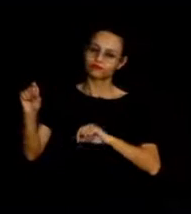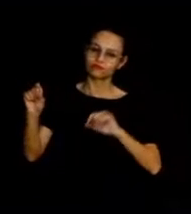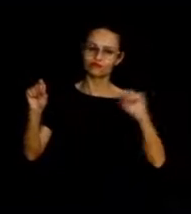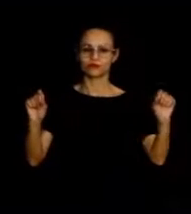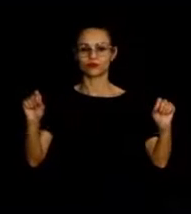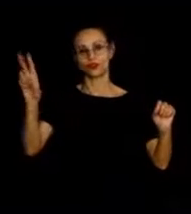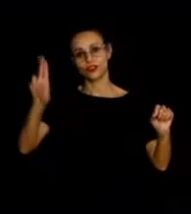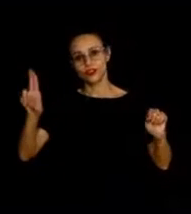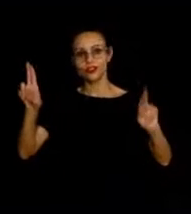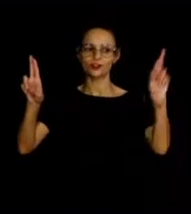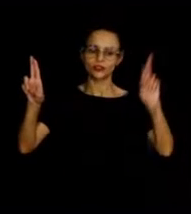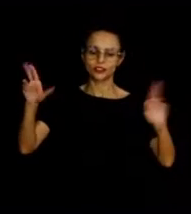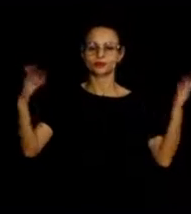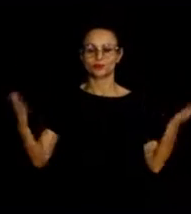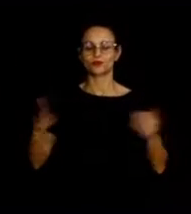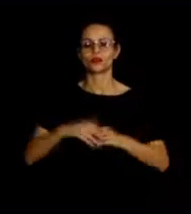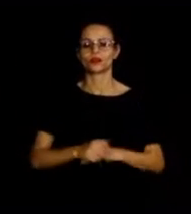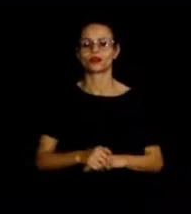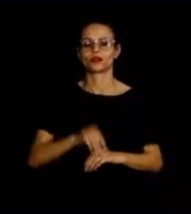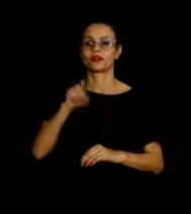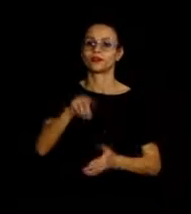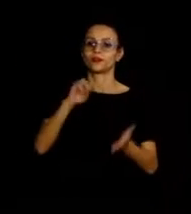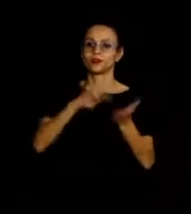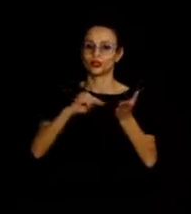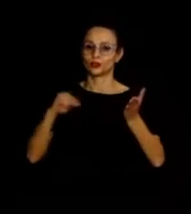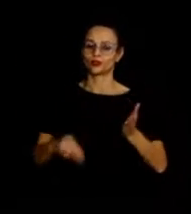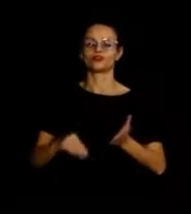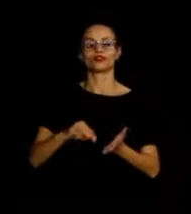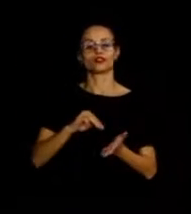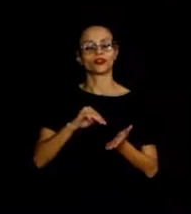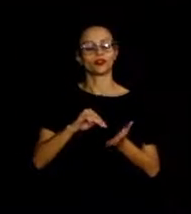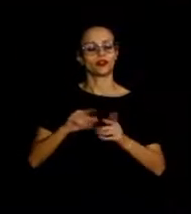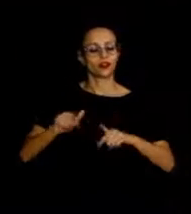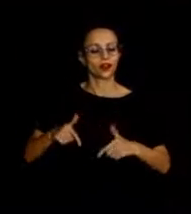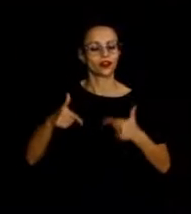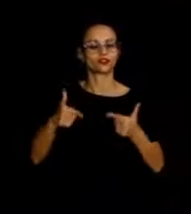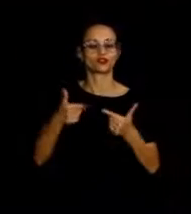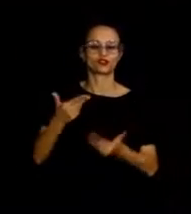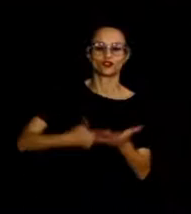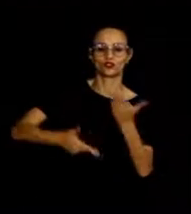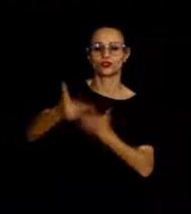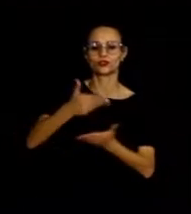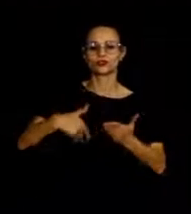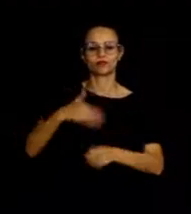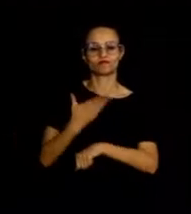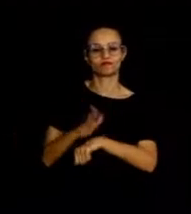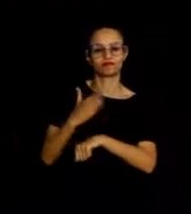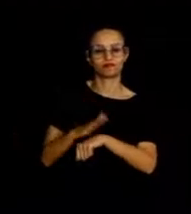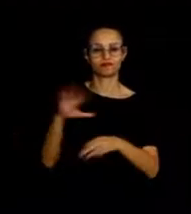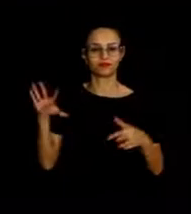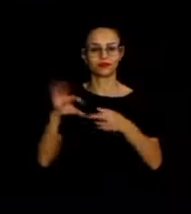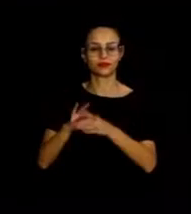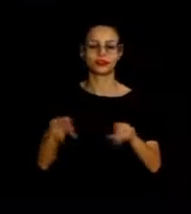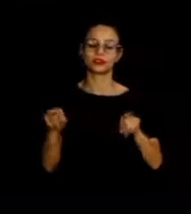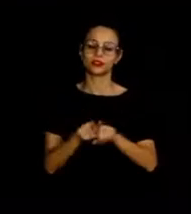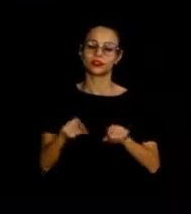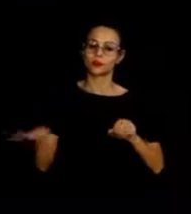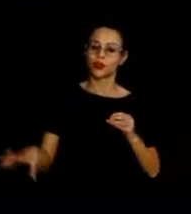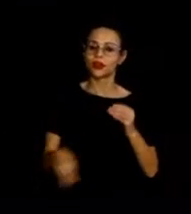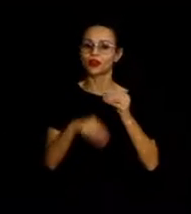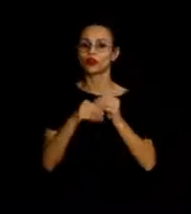e nesse modelo de metodologia ativa a gente também aggregor e vamos de